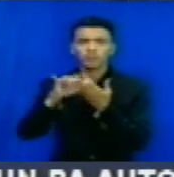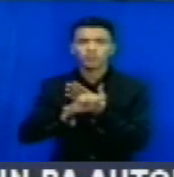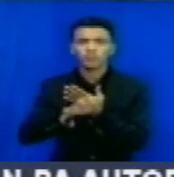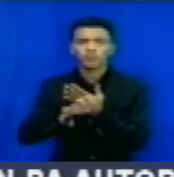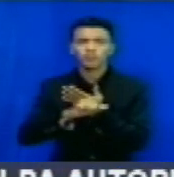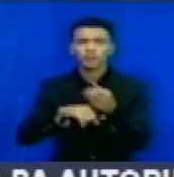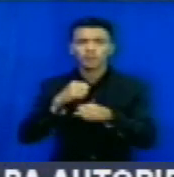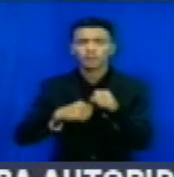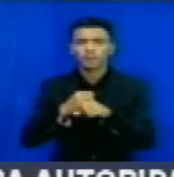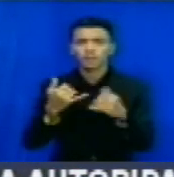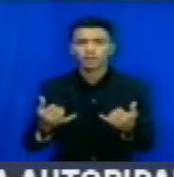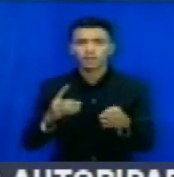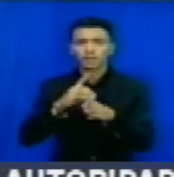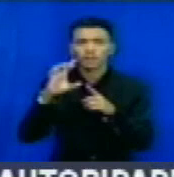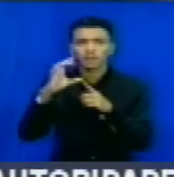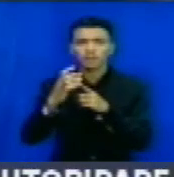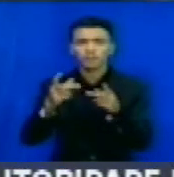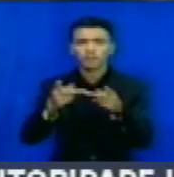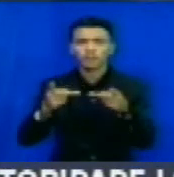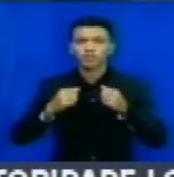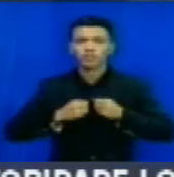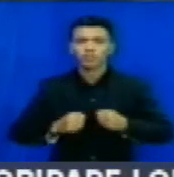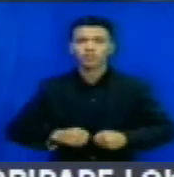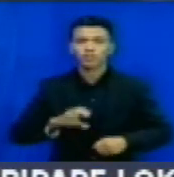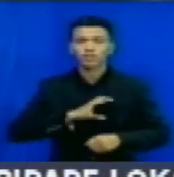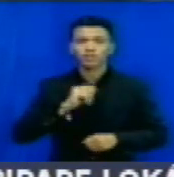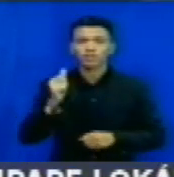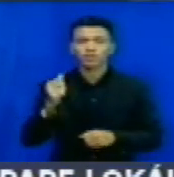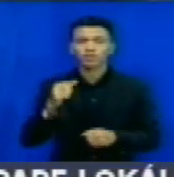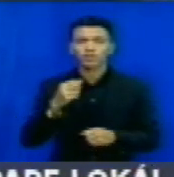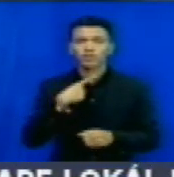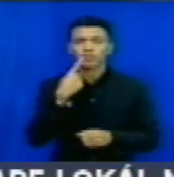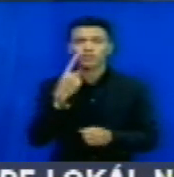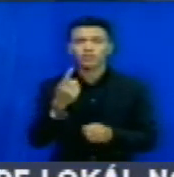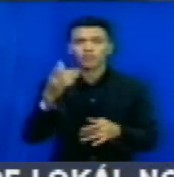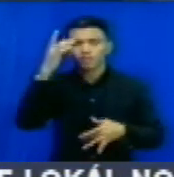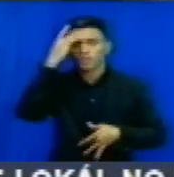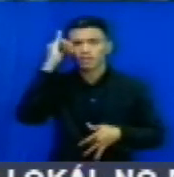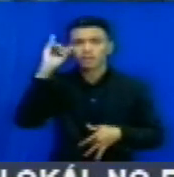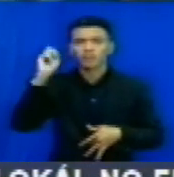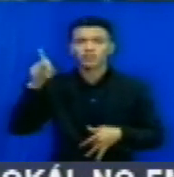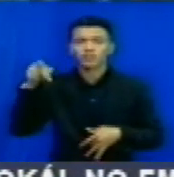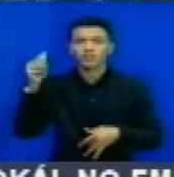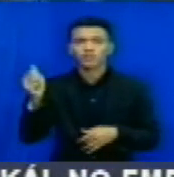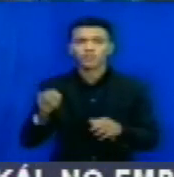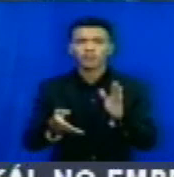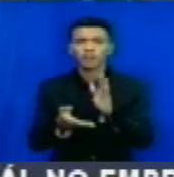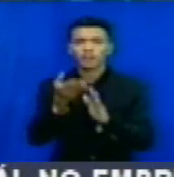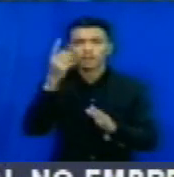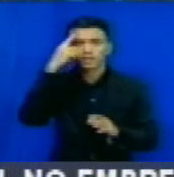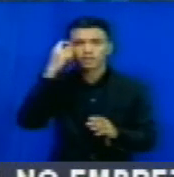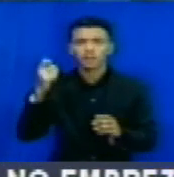tinangne. Sefi interino Centro de Saúde Comoro Vicente Quintão Hateten, moras infecção respiratória ne as,